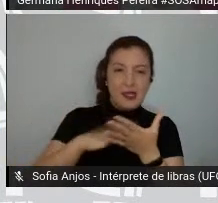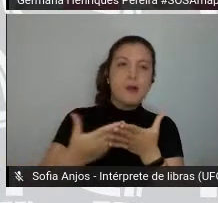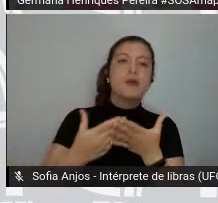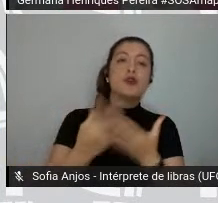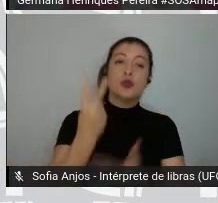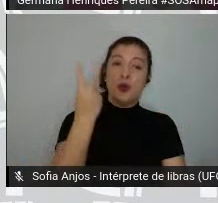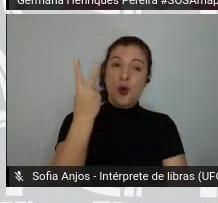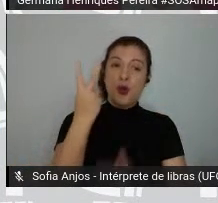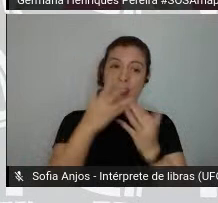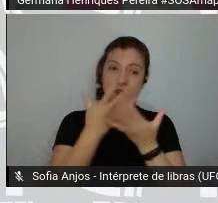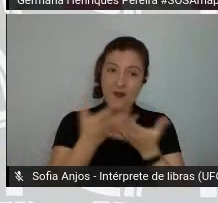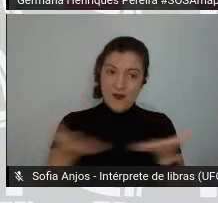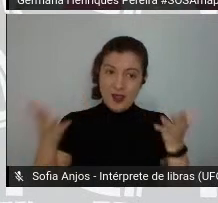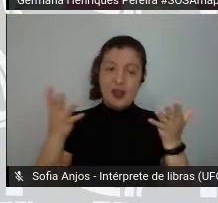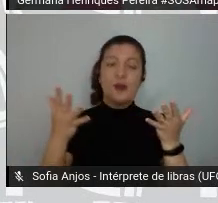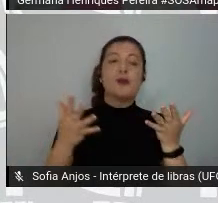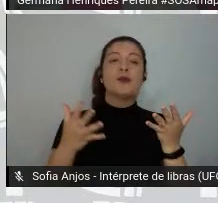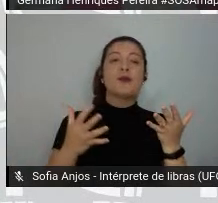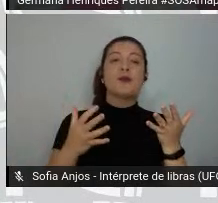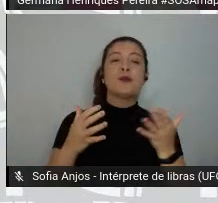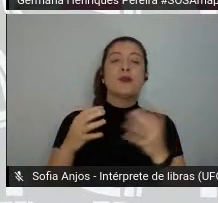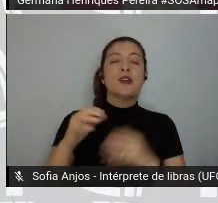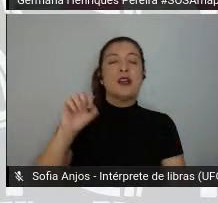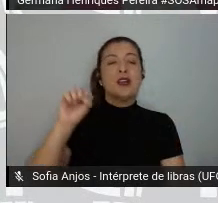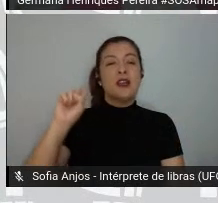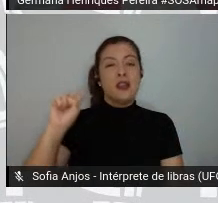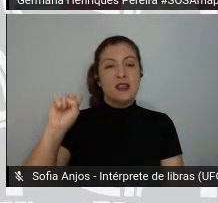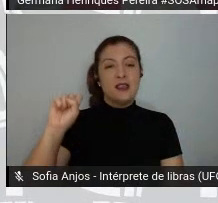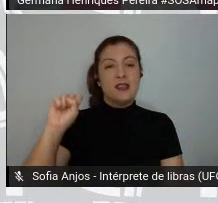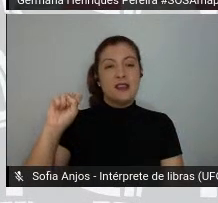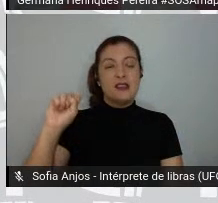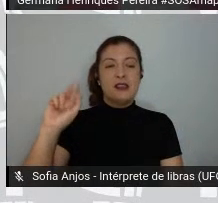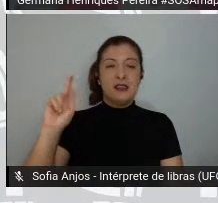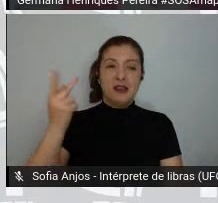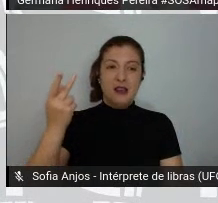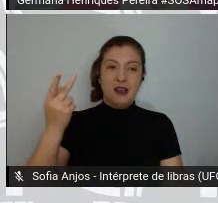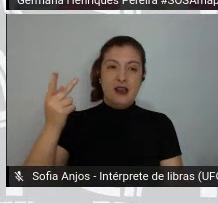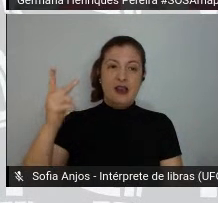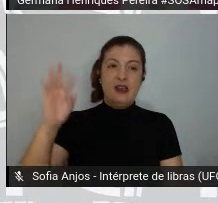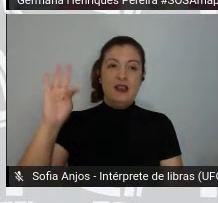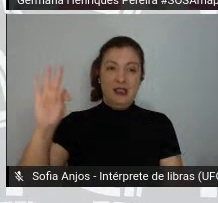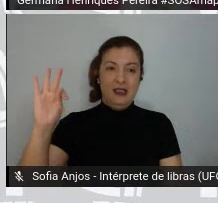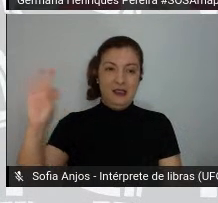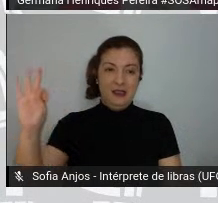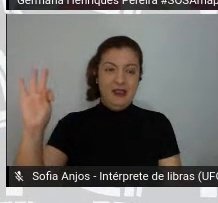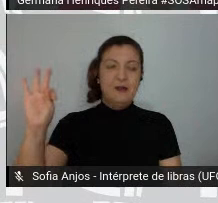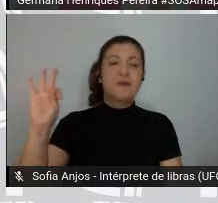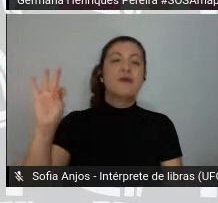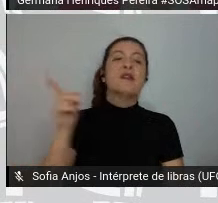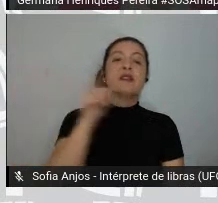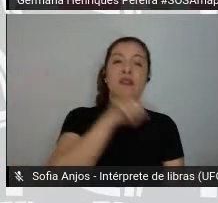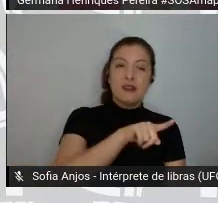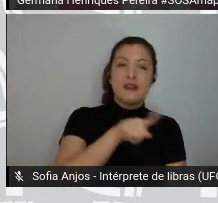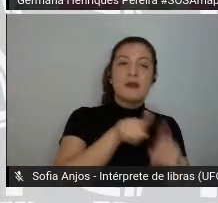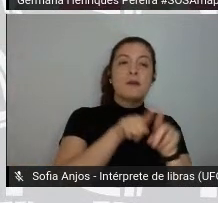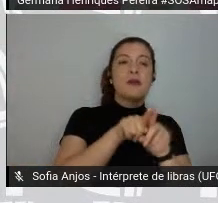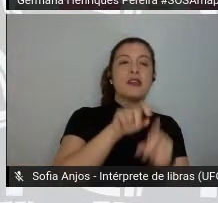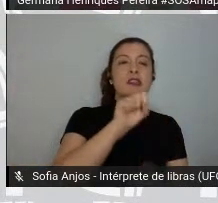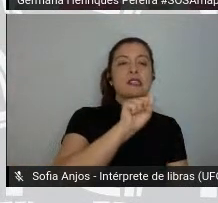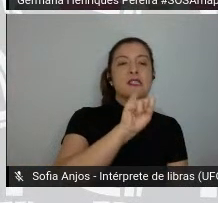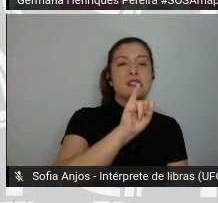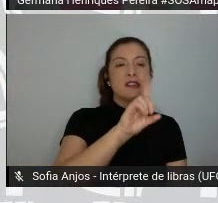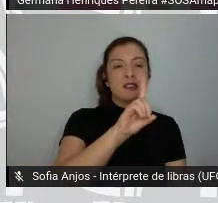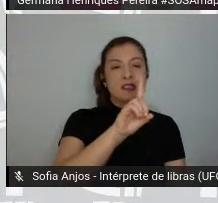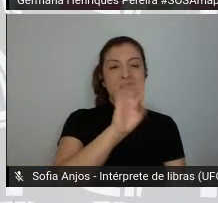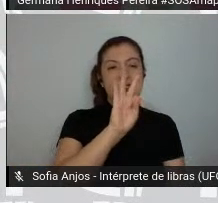oitavo SHT foi organizado pela professora Germana, por mim, pelo Rodrigo, pelo Tiago Veríssimo, e a gente